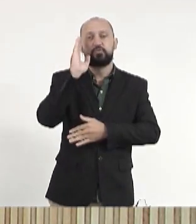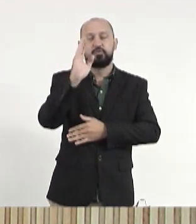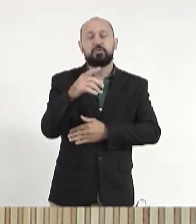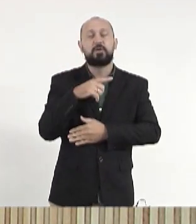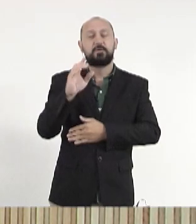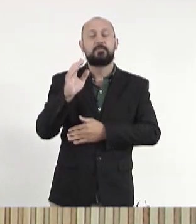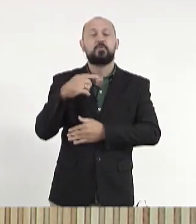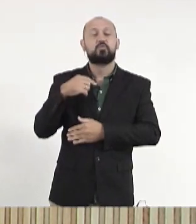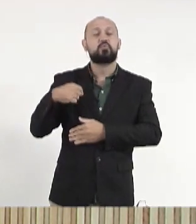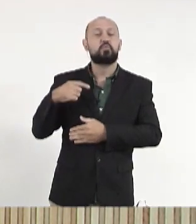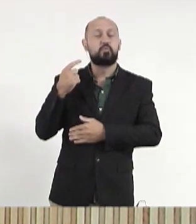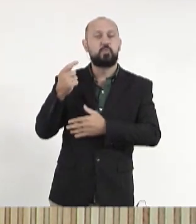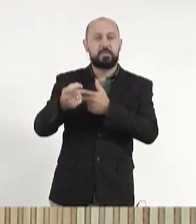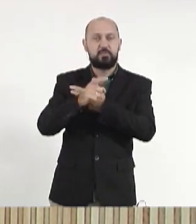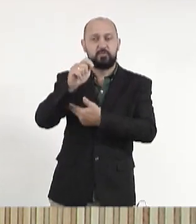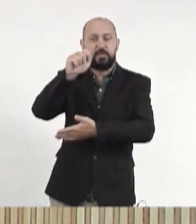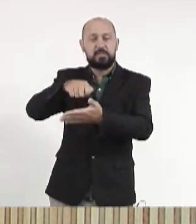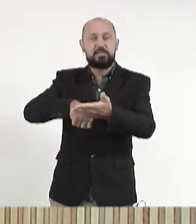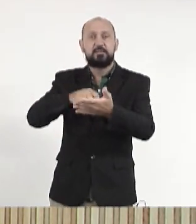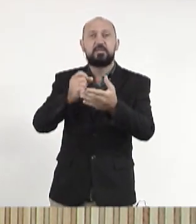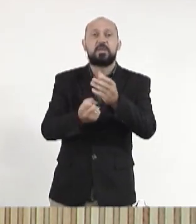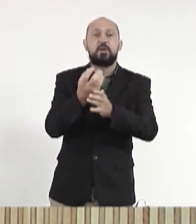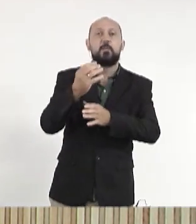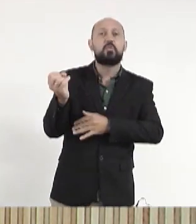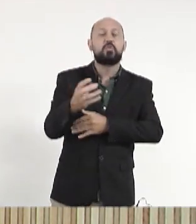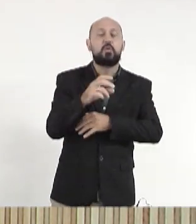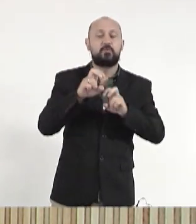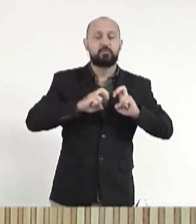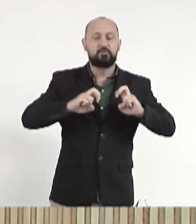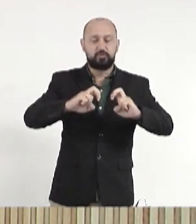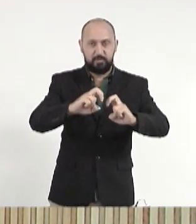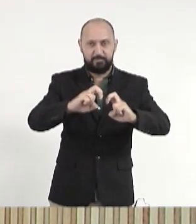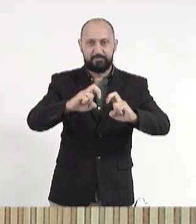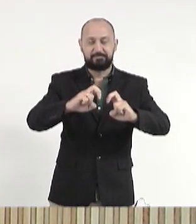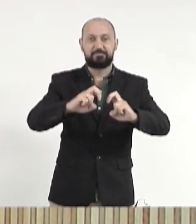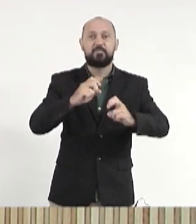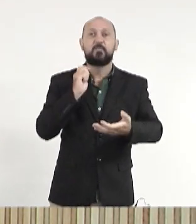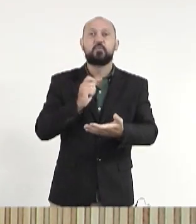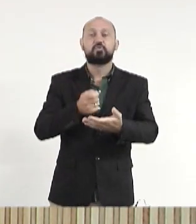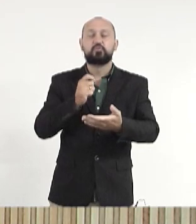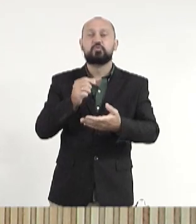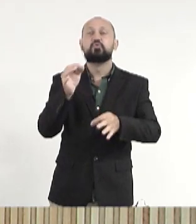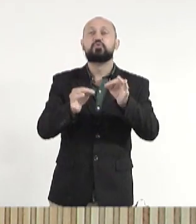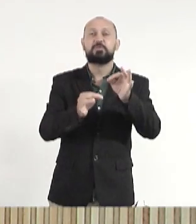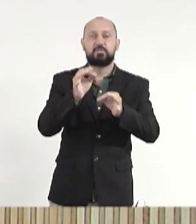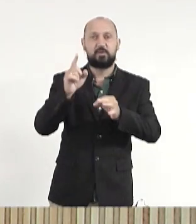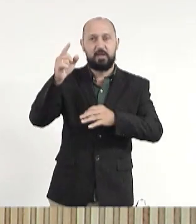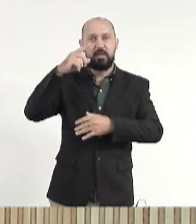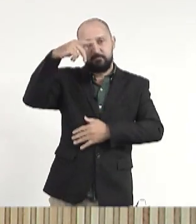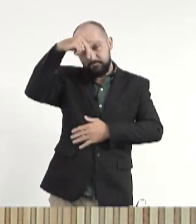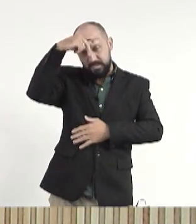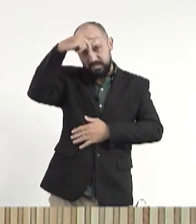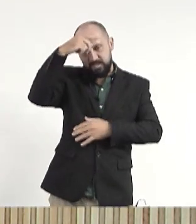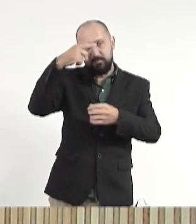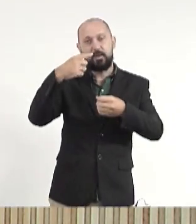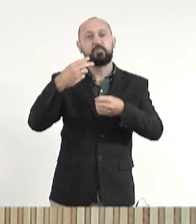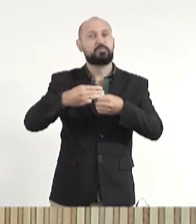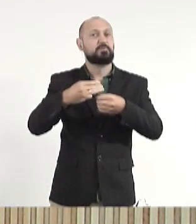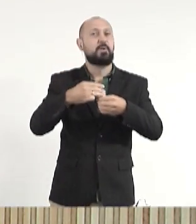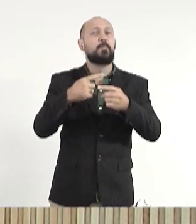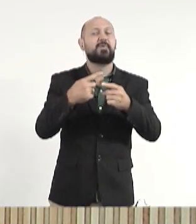para a sanção do Poder Executivo, que cria uma nova vara judicial lá na comarca de Paranaíba. De acordo com o Poder Judiciário, há